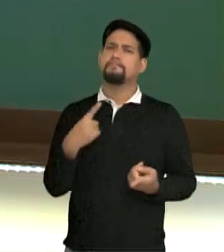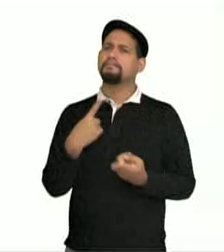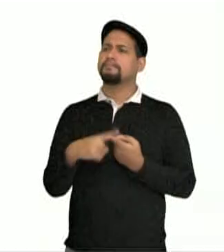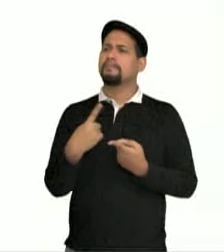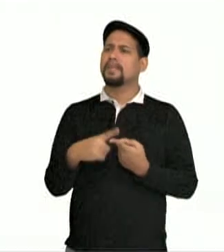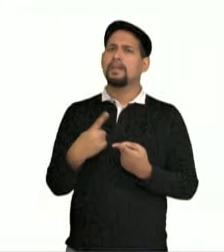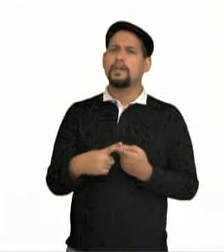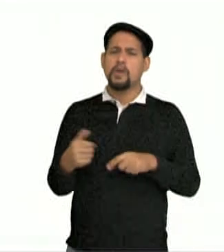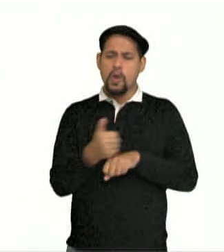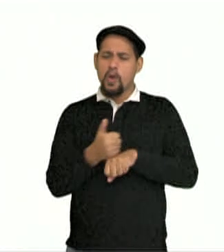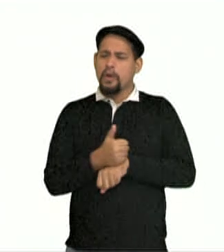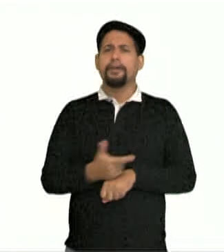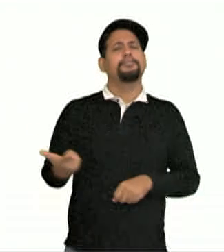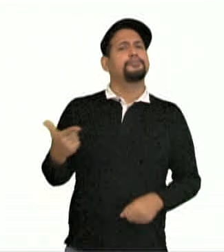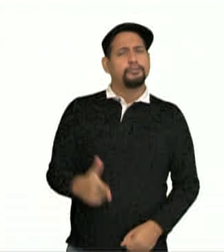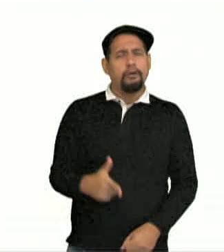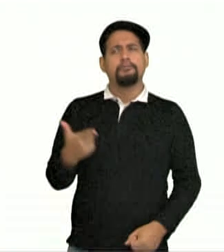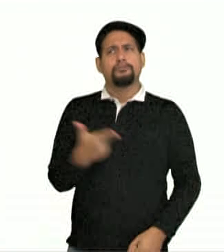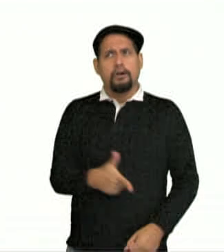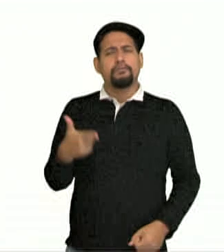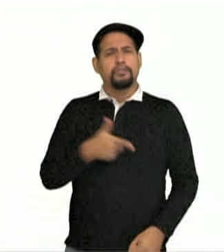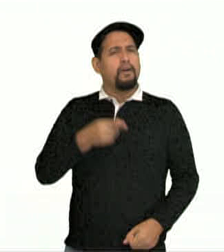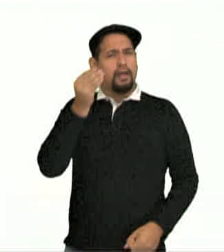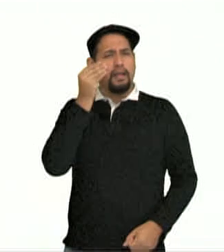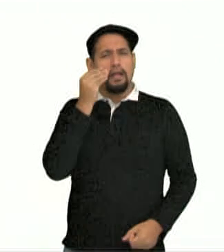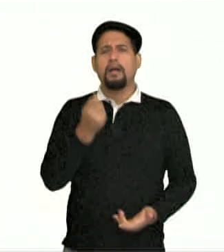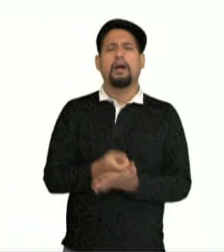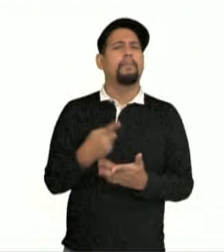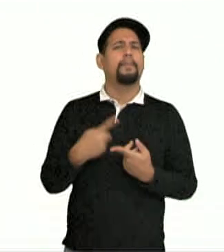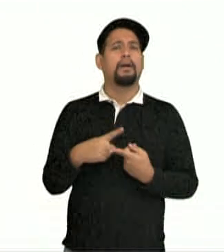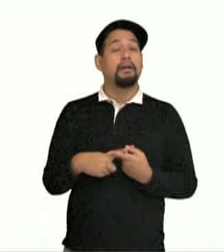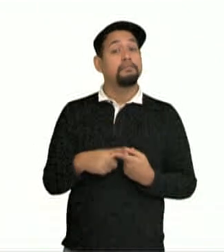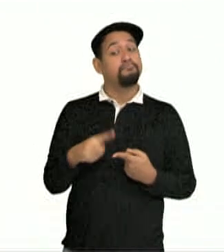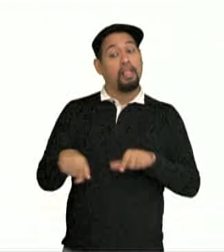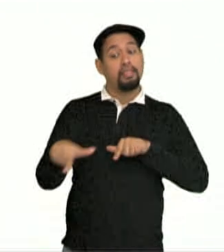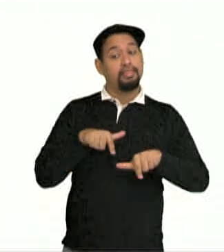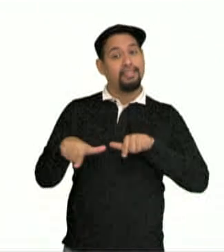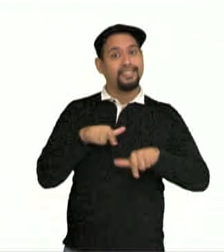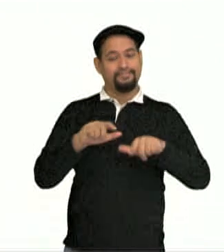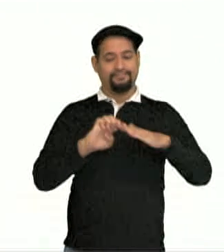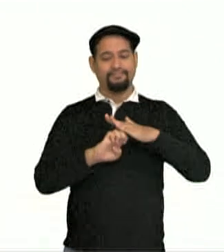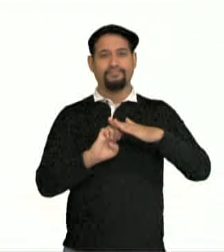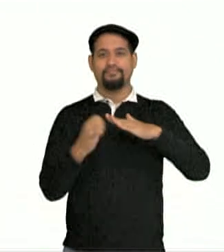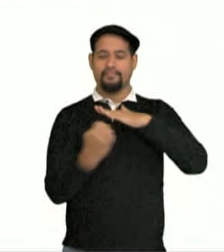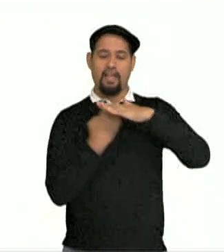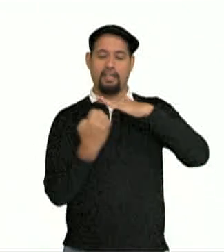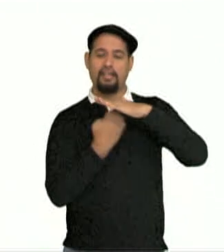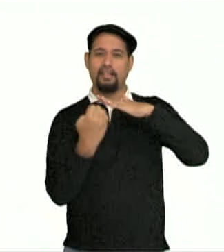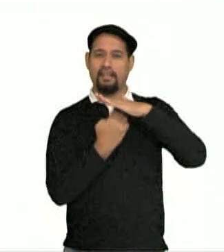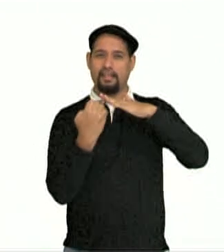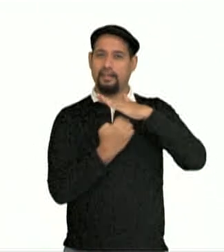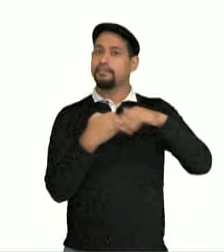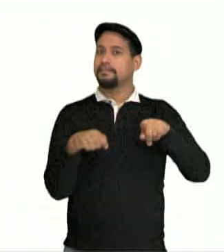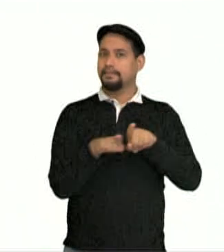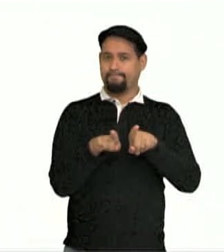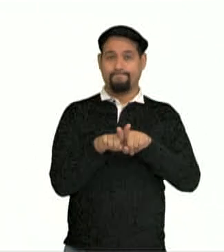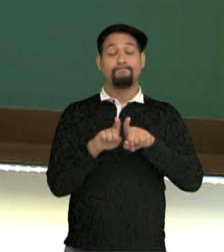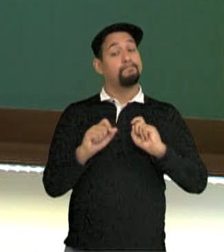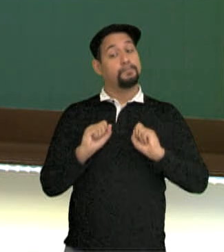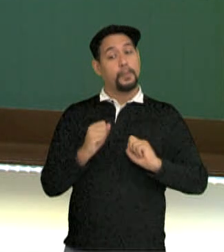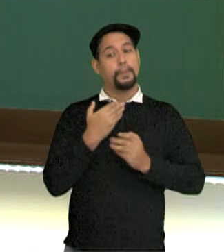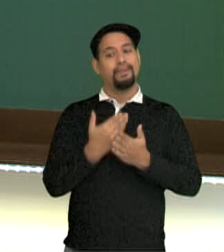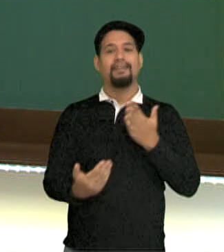cobrador insistia na cobrança, que eu te perguntei na letra B? Porque ele trabalha numa empresa de cobrança e pode perder o